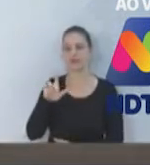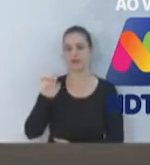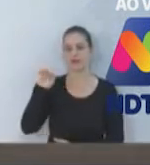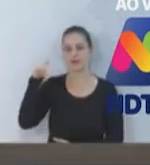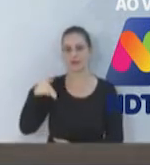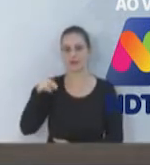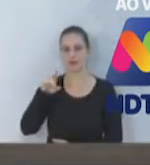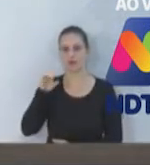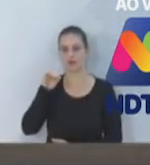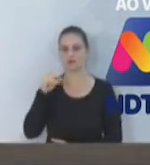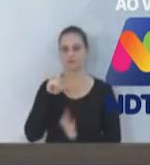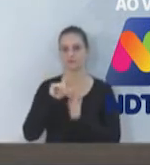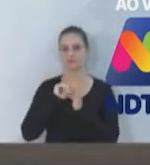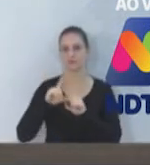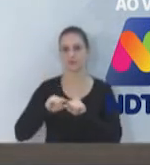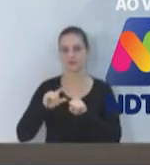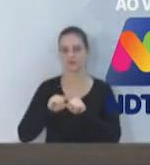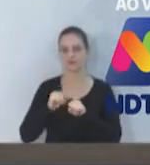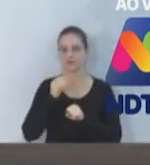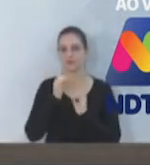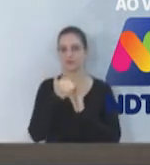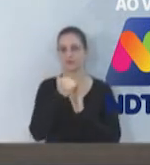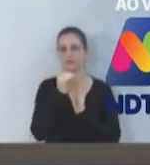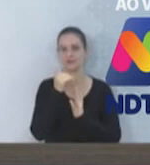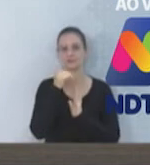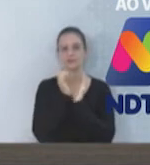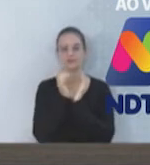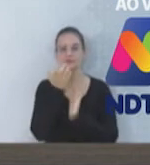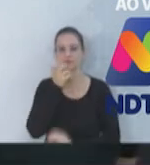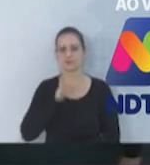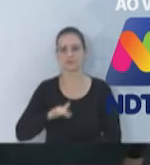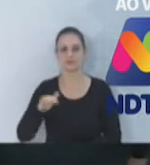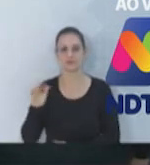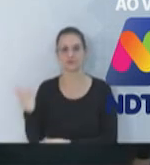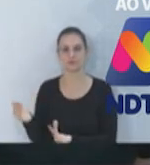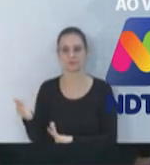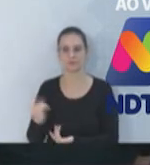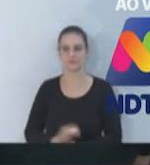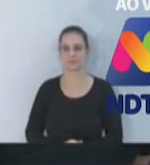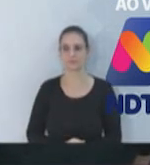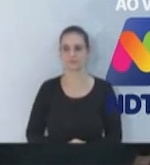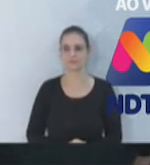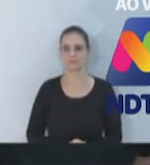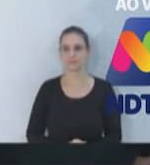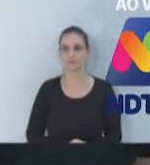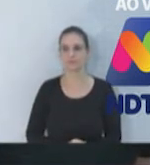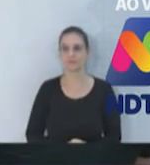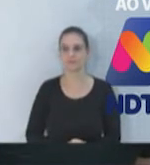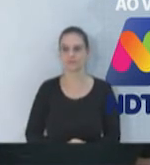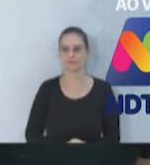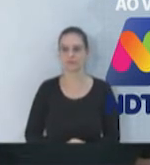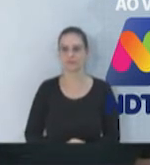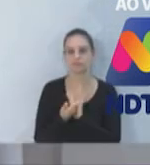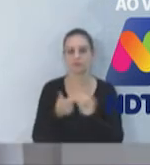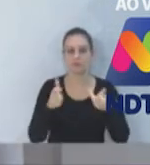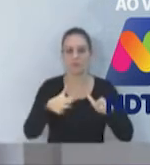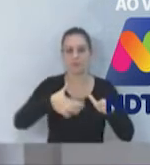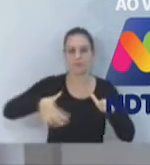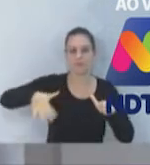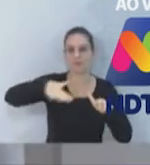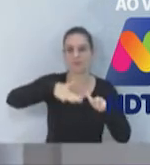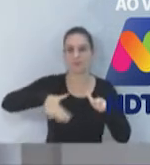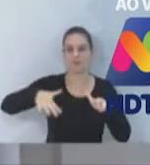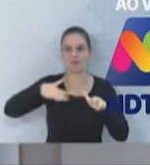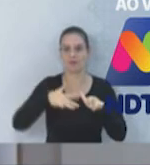é querer fazer a política com v maiúscula Eu quero ajudar as pessoas que precisam da minha ajuda e eu quero sempre poder ouvir elas porque elas